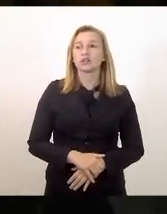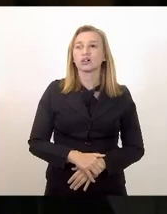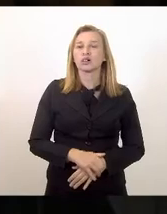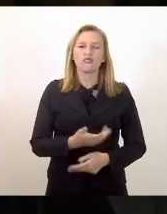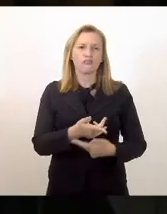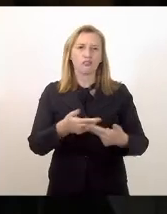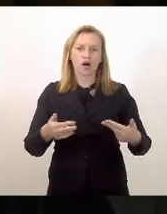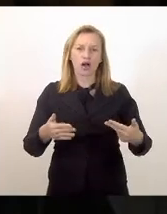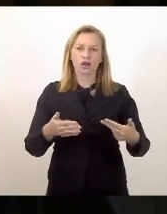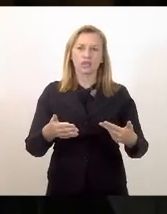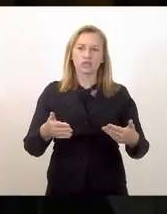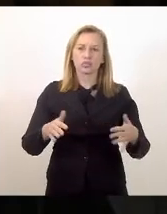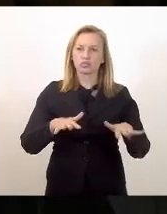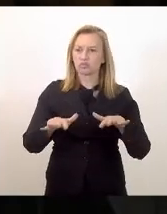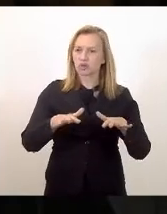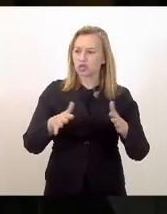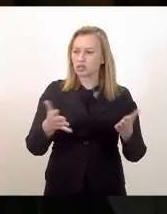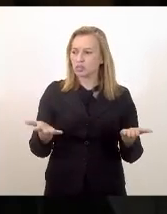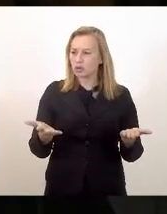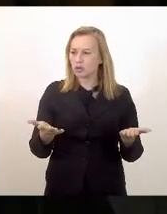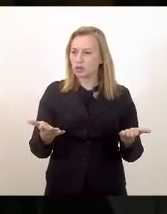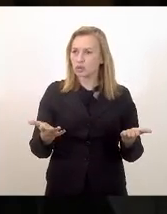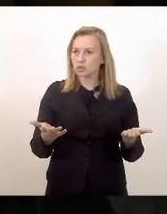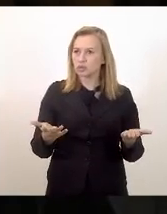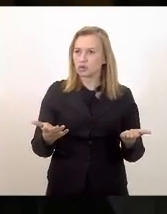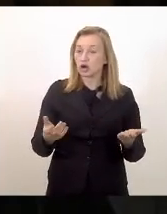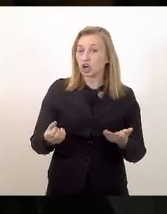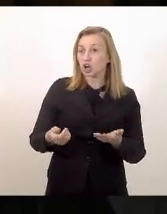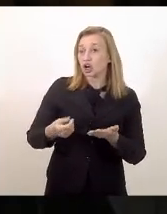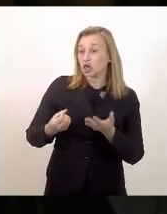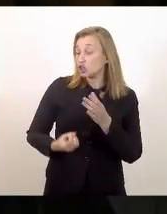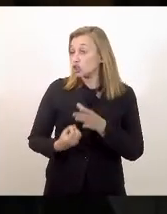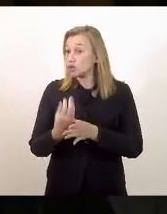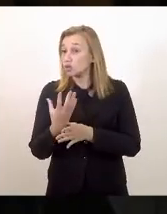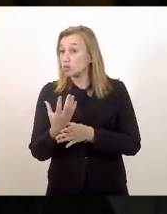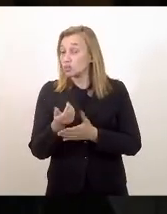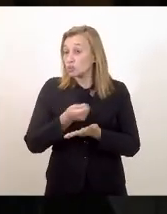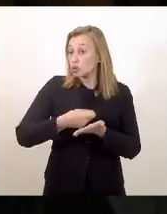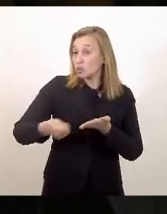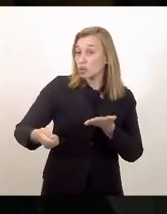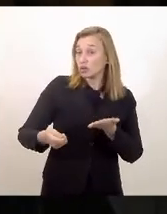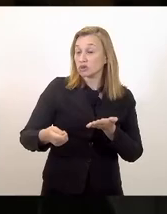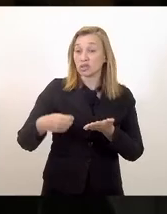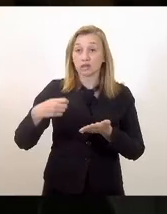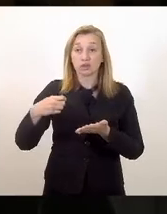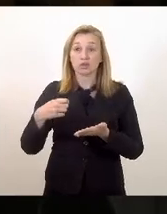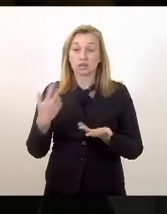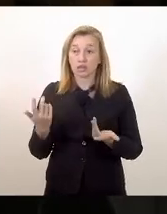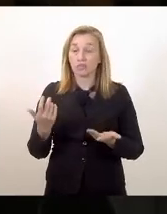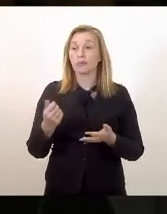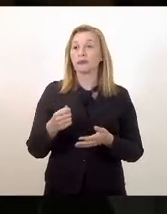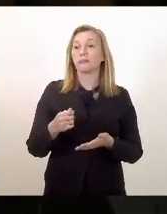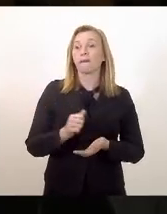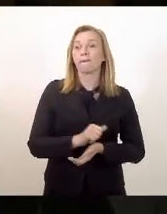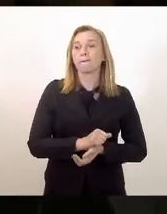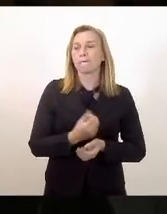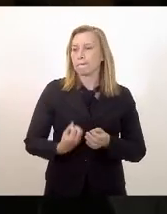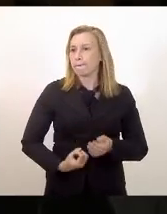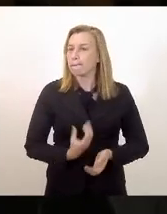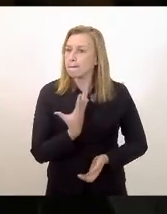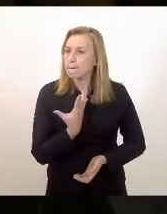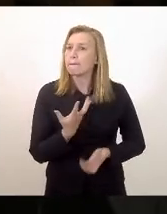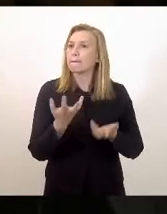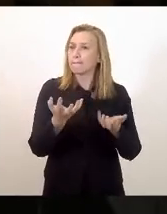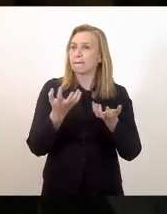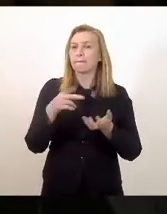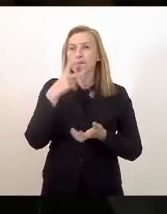várias manifestações de escritores, artistas, poetas, enfim, cronistas. E eu quero